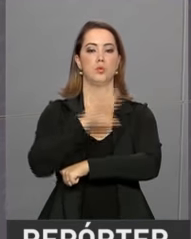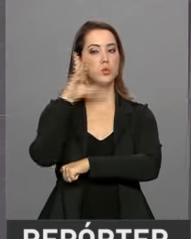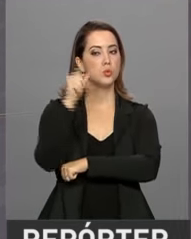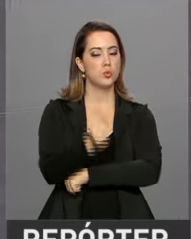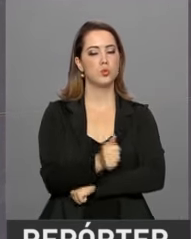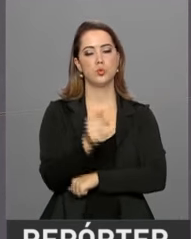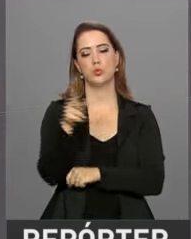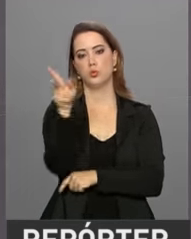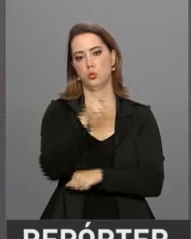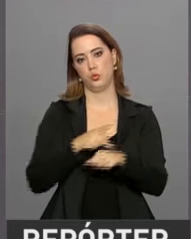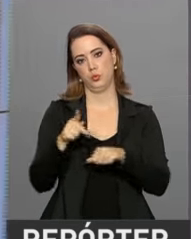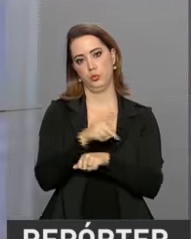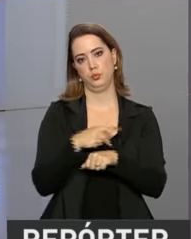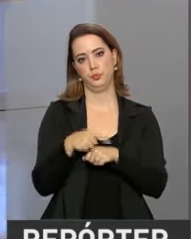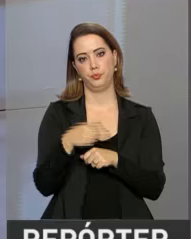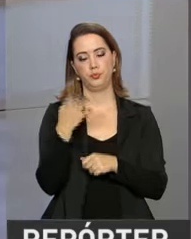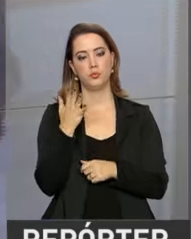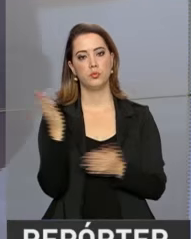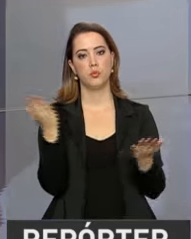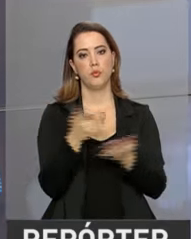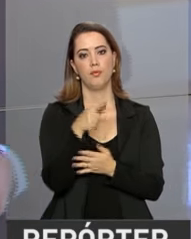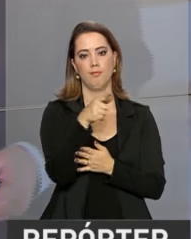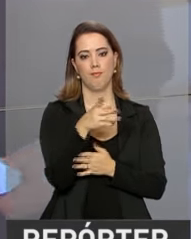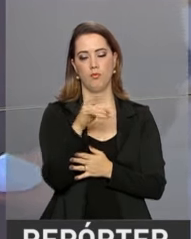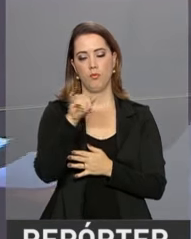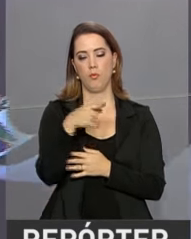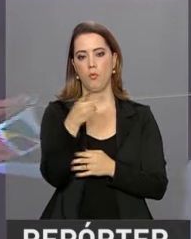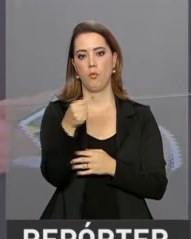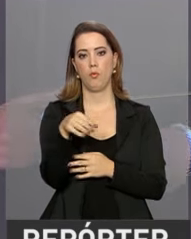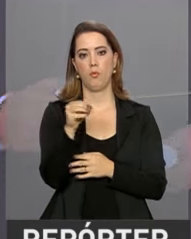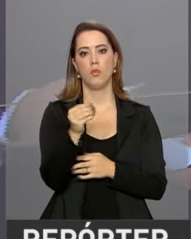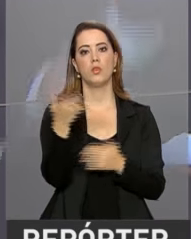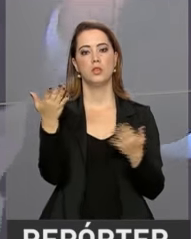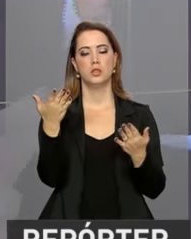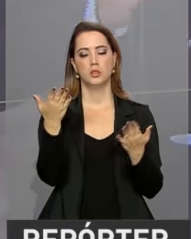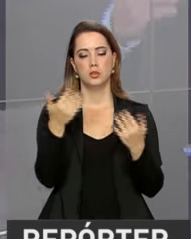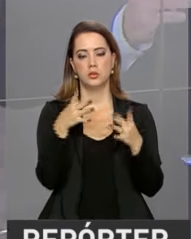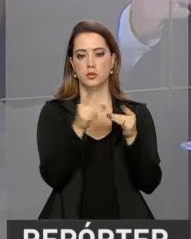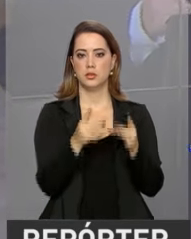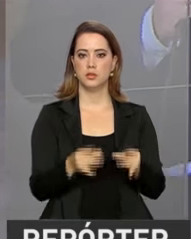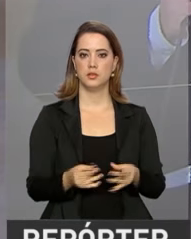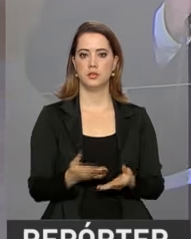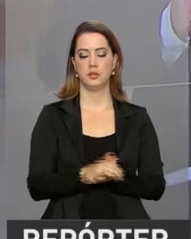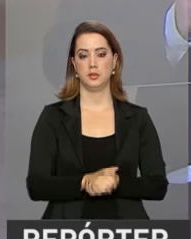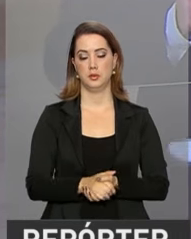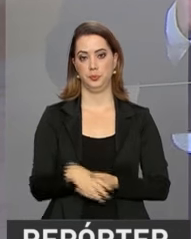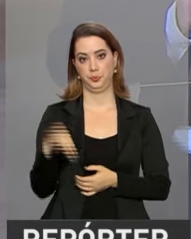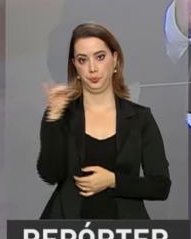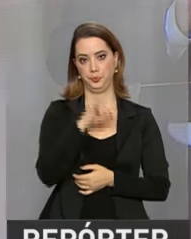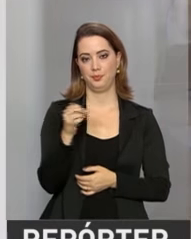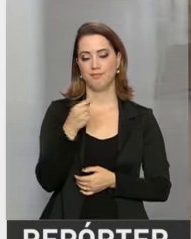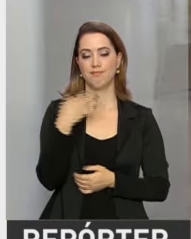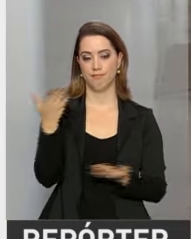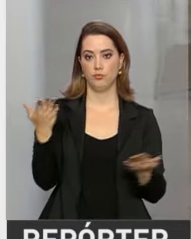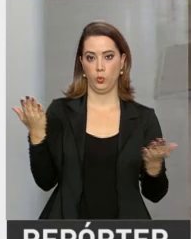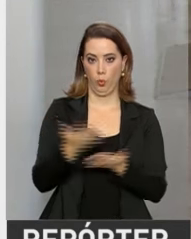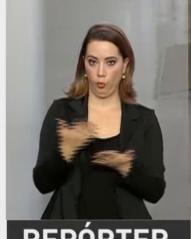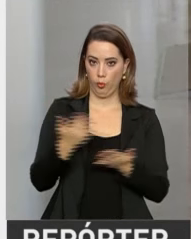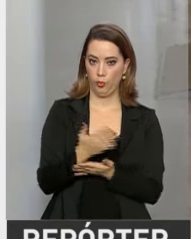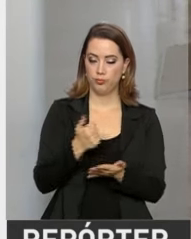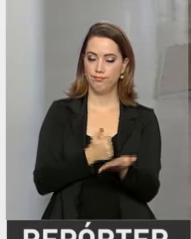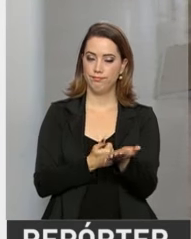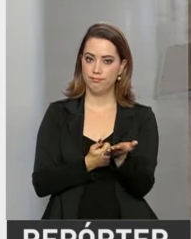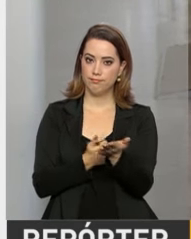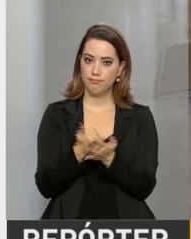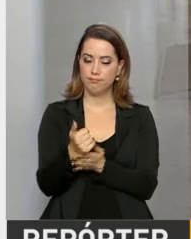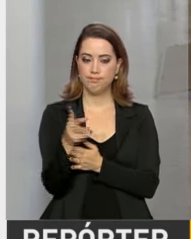Vamos conversar sobre esse assunto com o repórter João Pedro Neto. Oi, João Pedro. Oi, Daniela. Exatamente. A partir de hoje, né, a inspeção